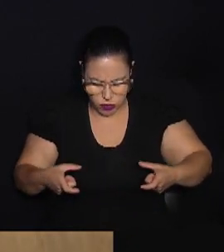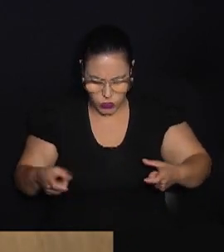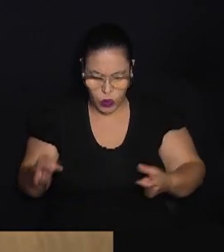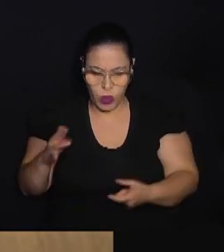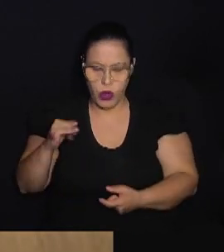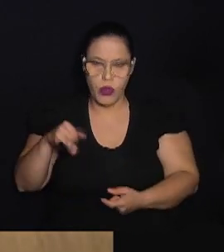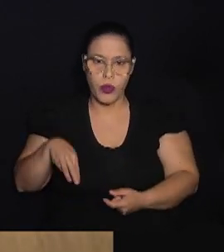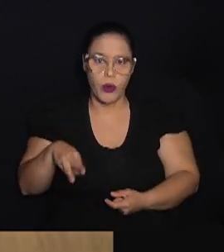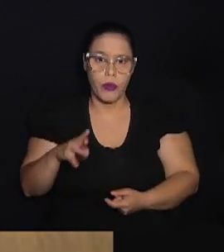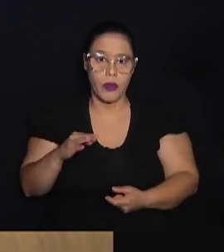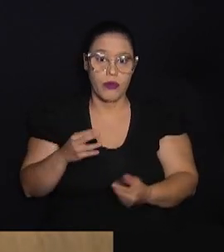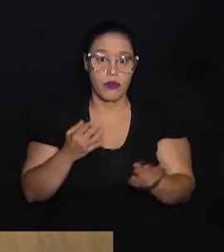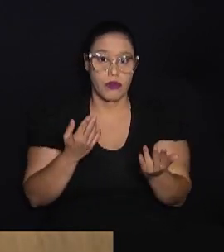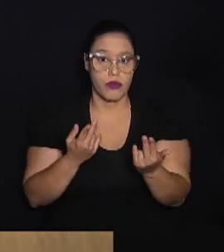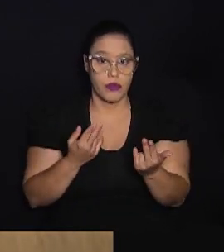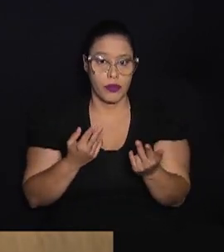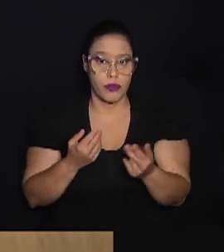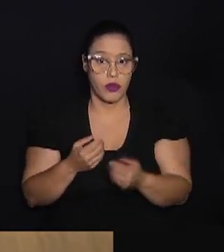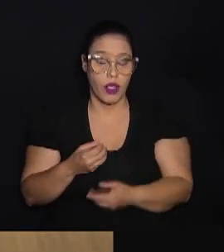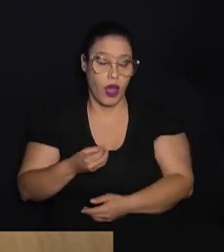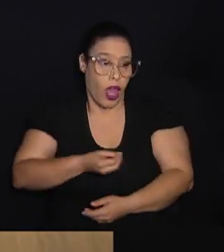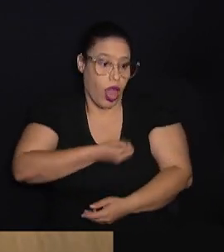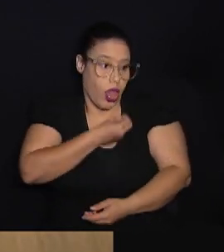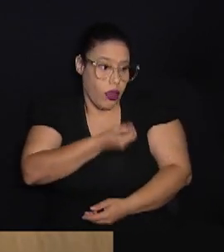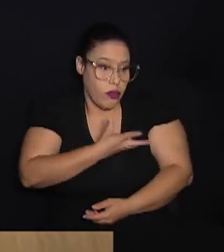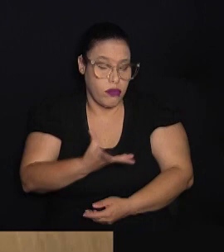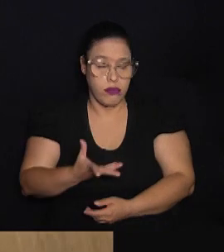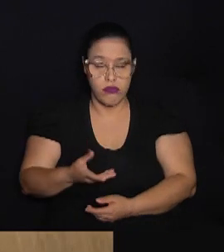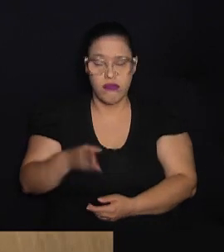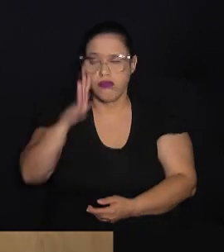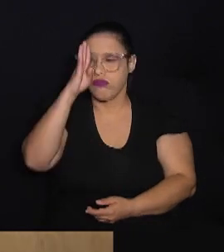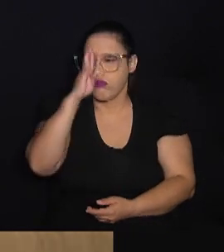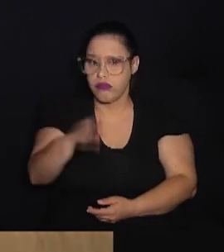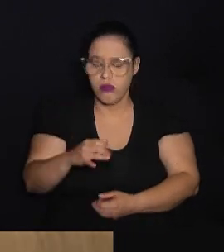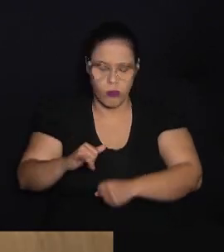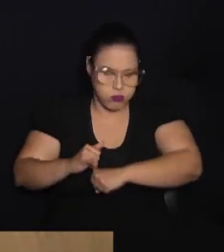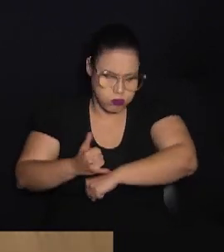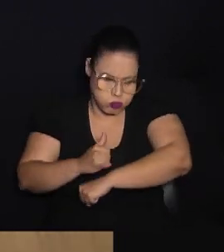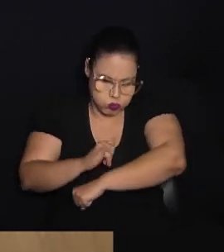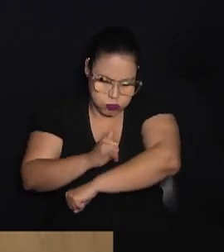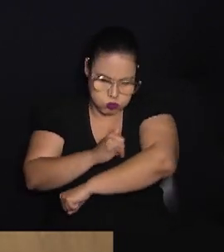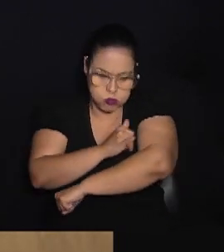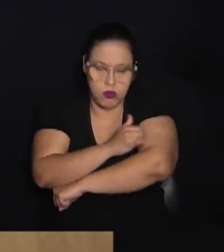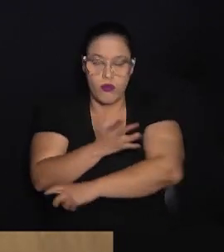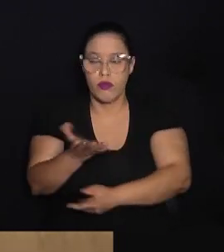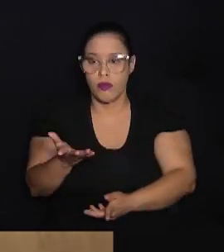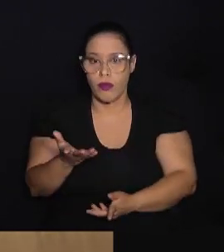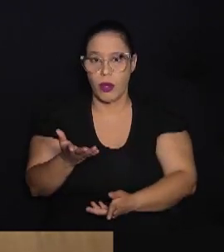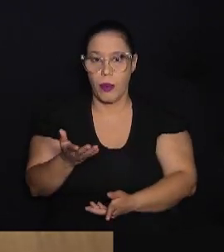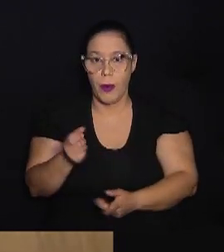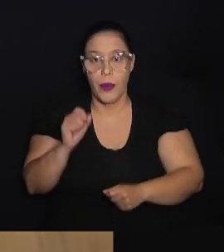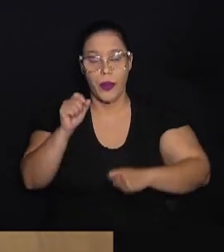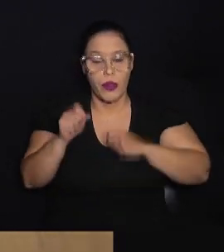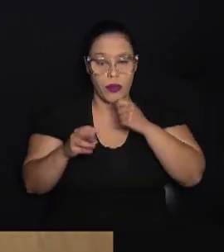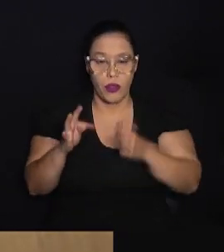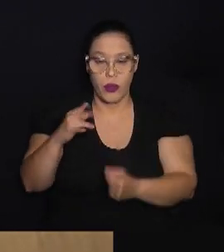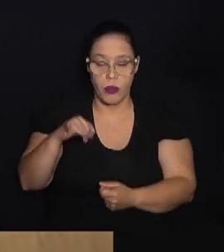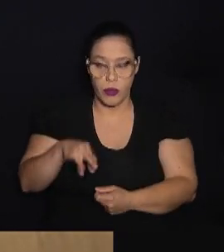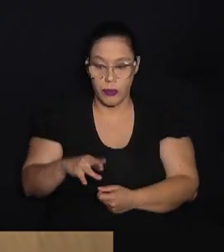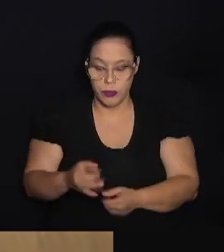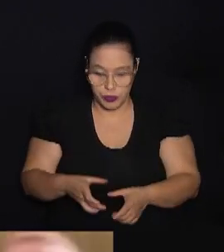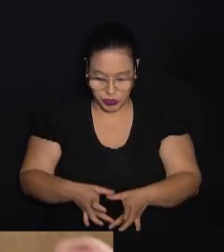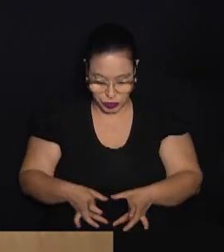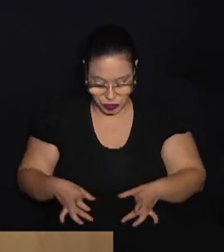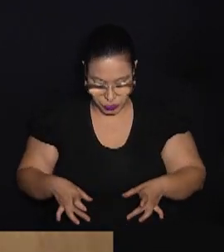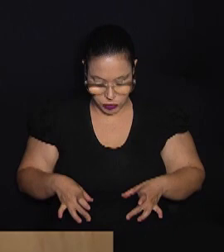está muito relacionado ao estilo de vida, principalmente a questão da obesidade. Enquanto alguns tipos de tumores, como colo de útero,